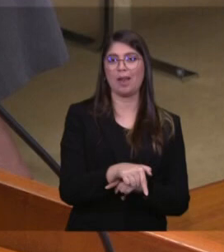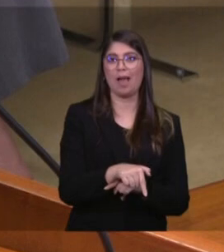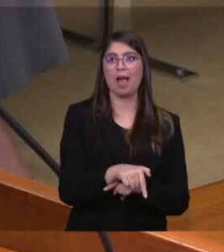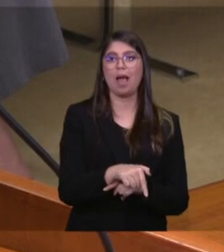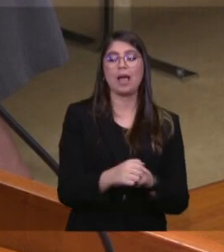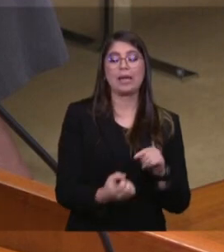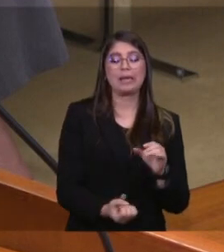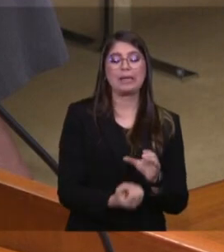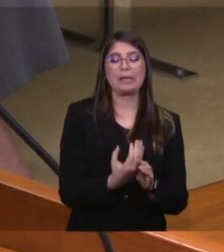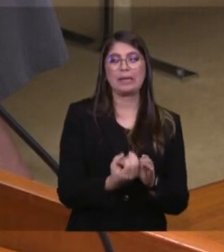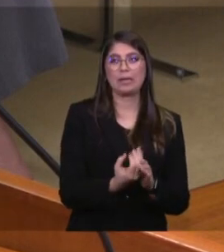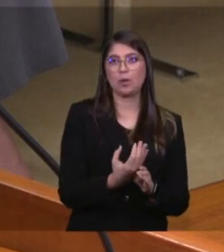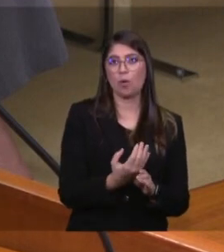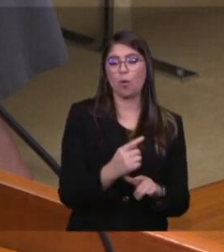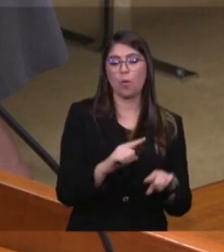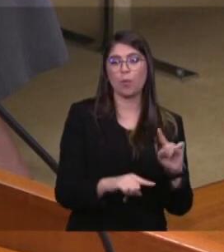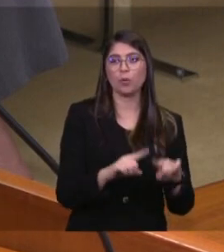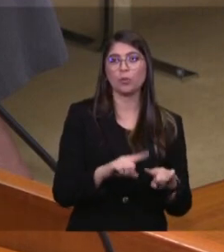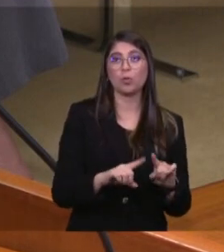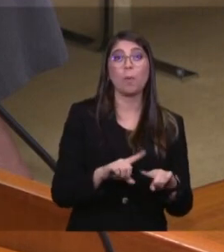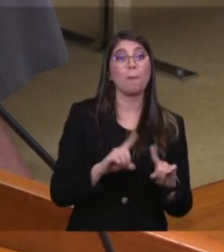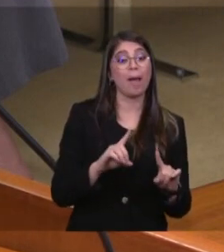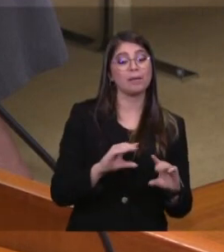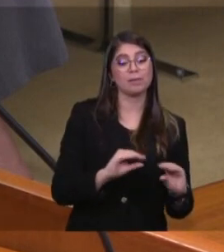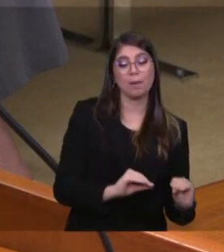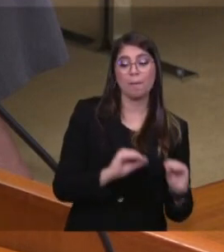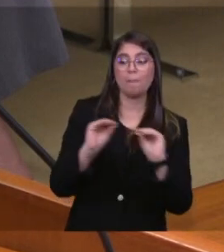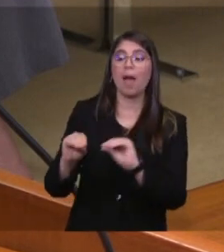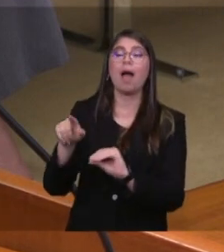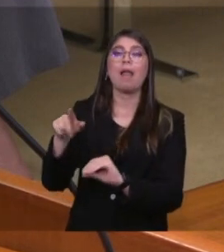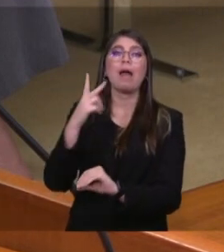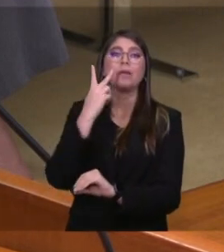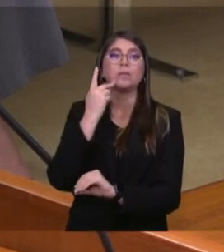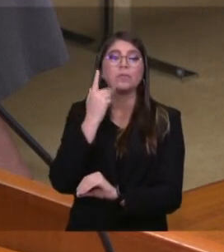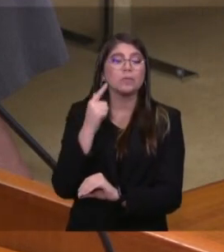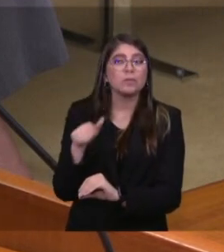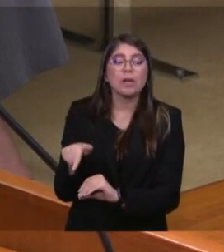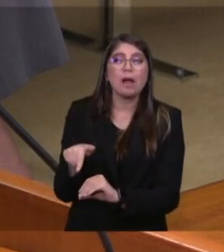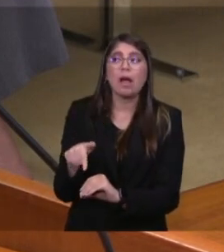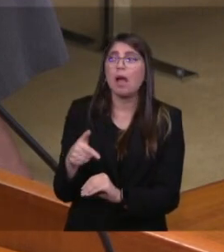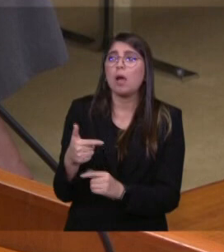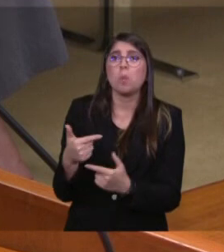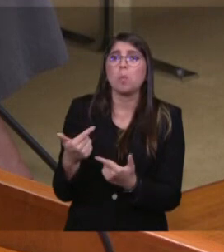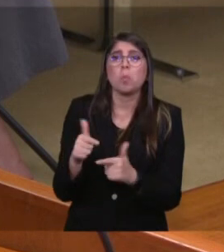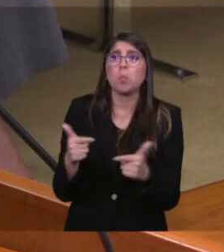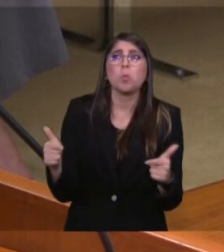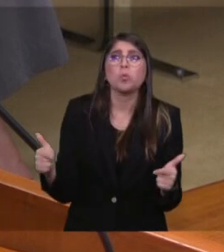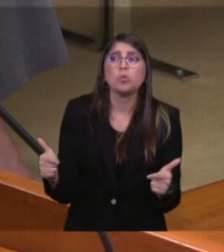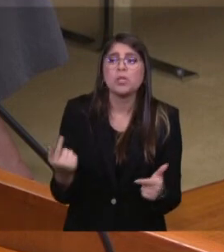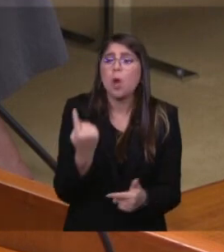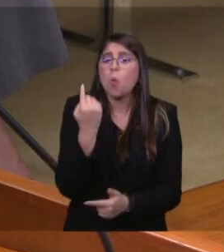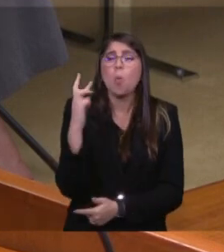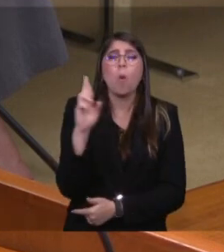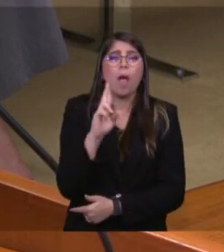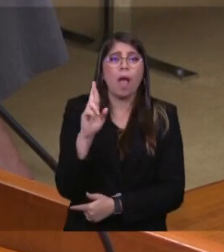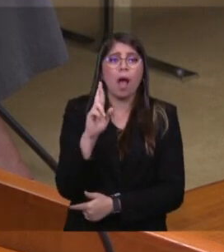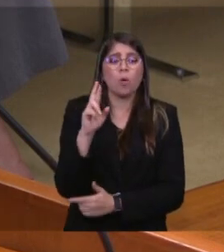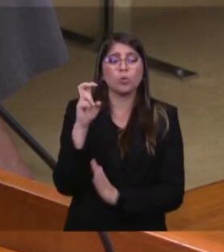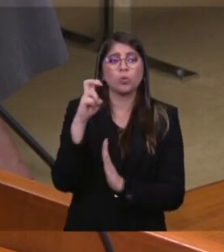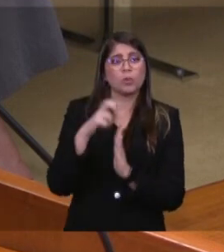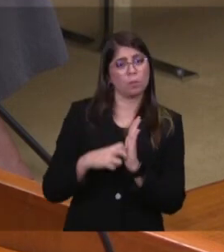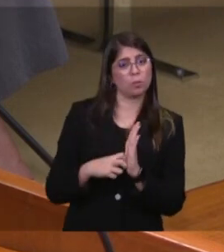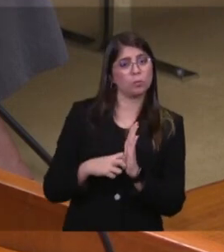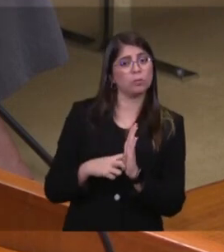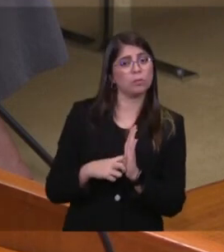E o estado produtor e o estado destinatário da mercadoria ficava a ver navios. Não fazia jus a nenhum real daquela arrecadação